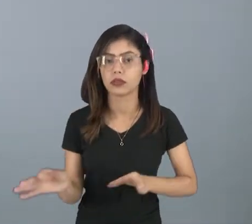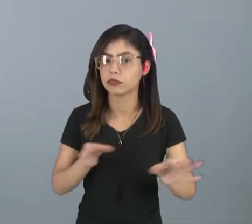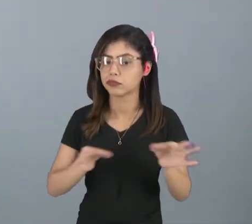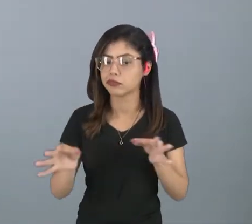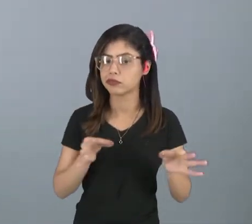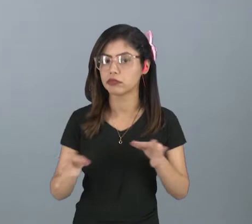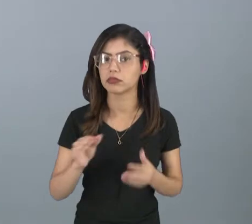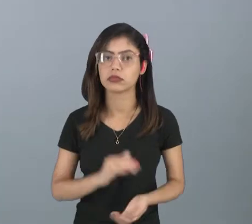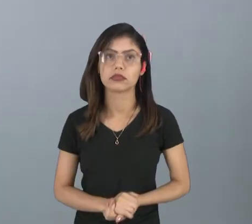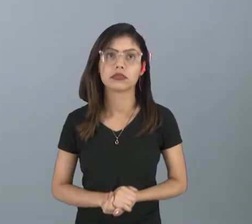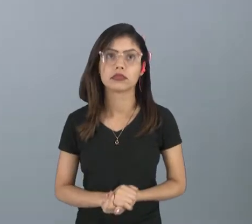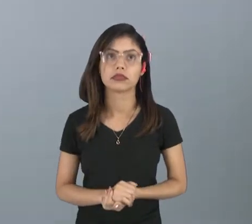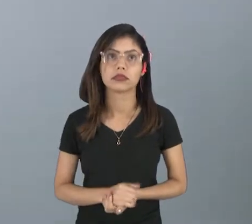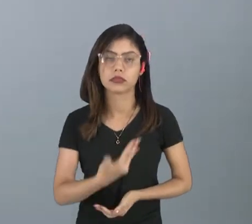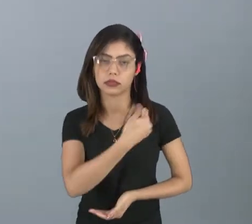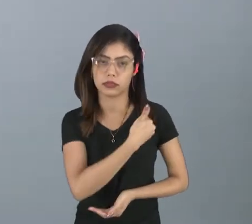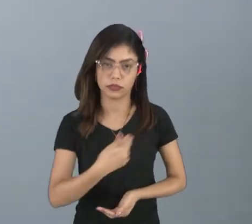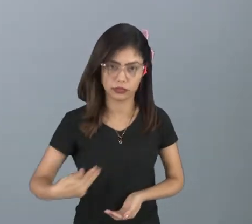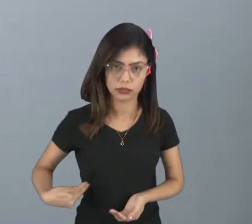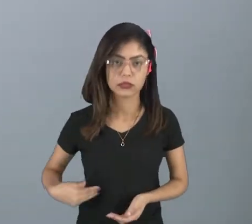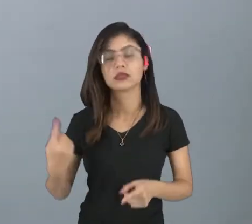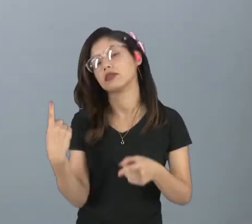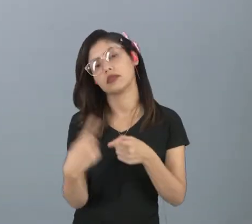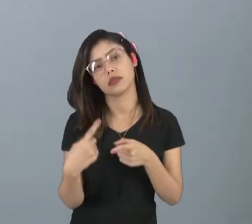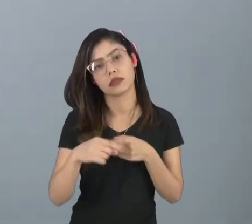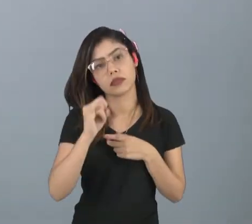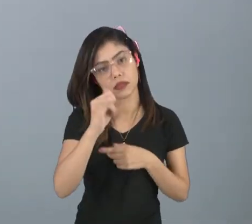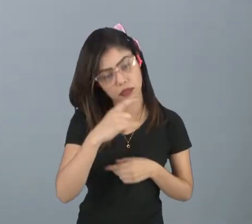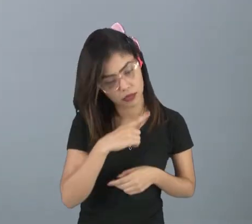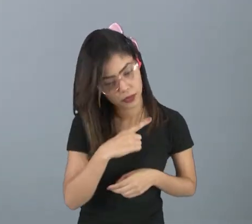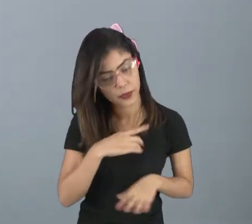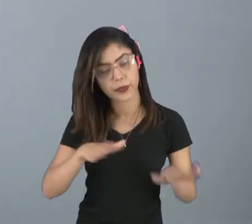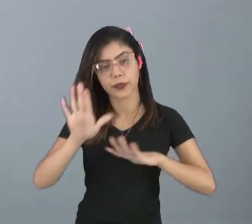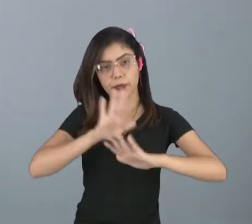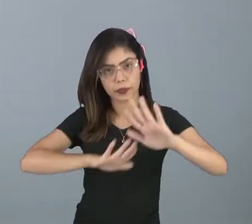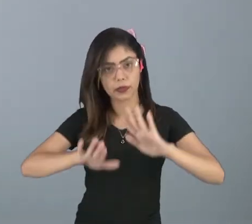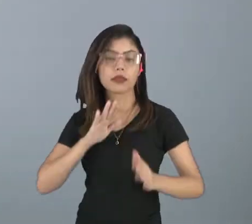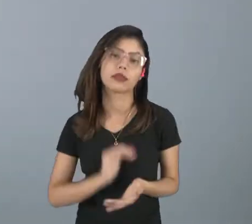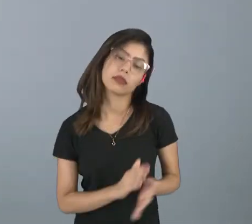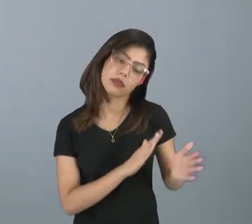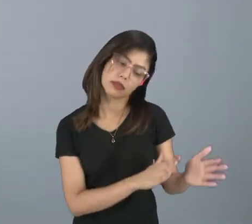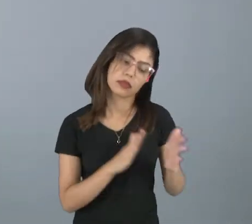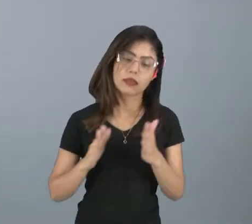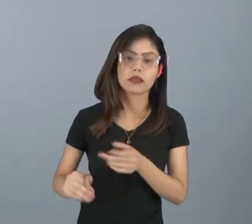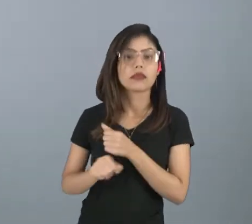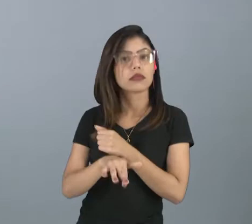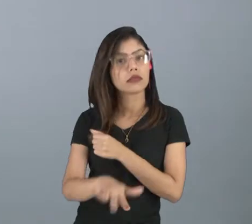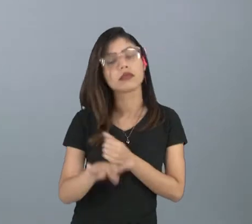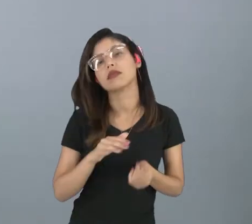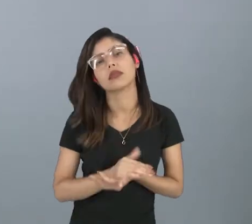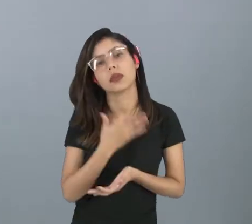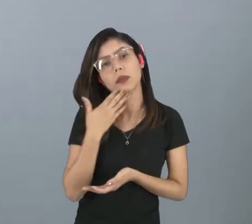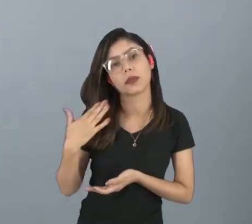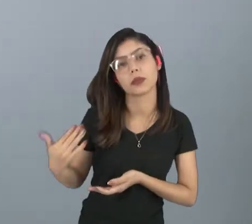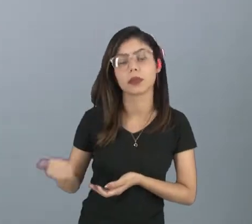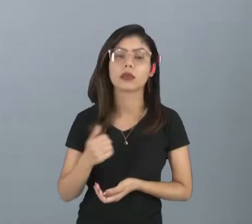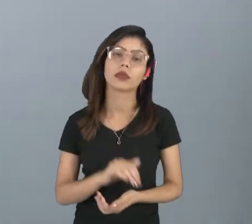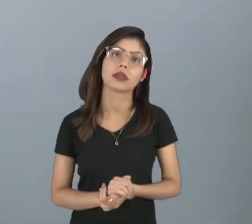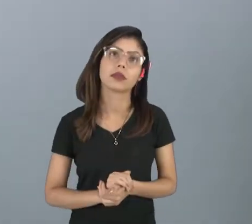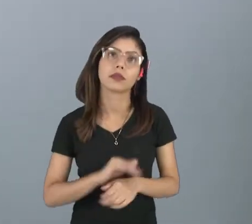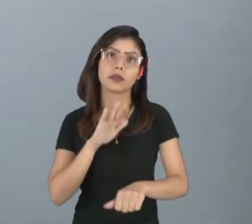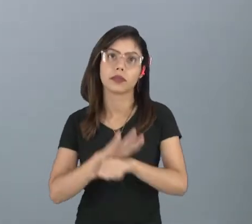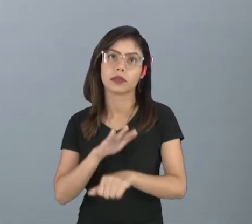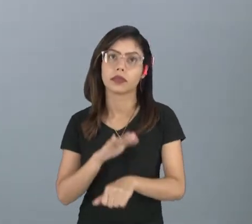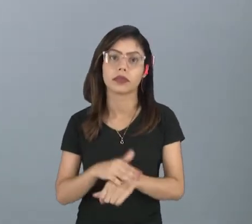planejamento dos investimentos públicos, porque se eu tenho um cuidado, né, com essa parte do saneamento, é melhor eu remediar do que